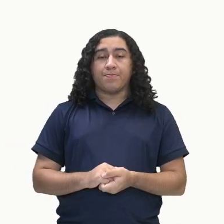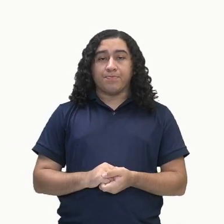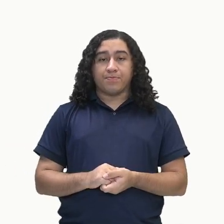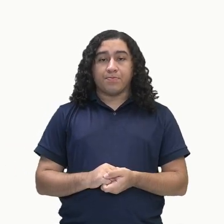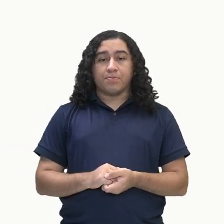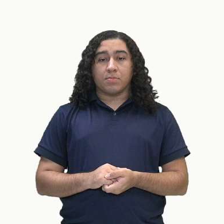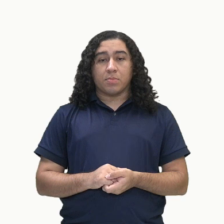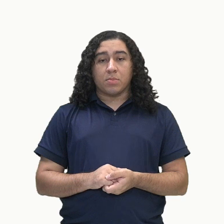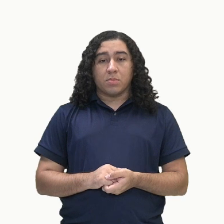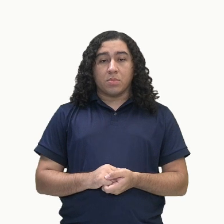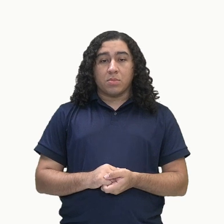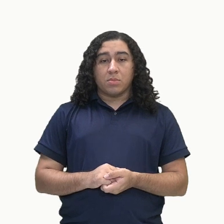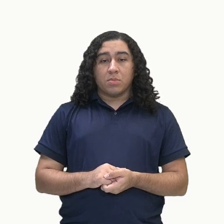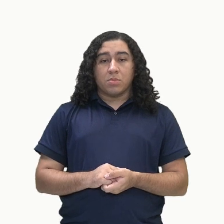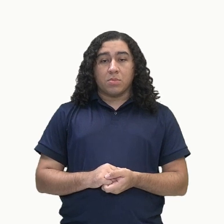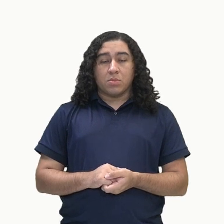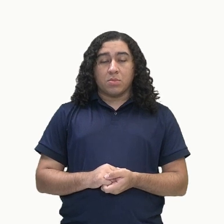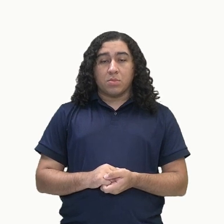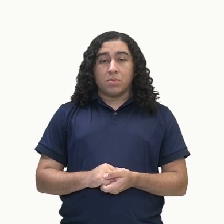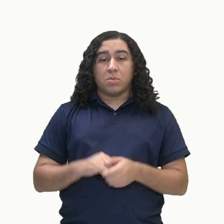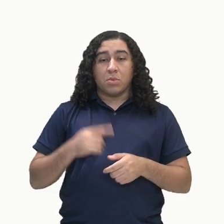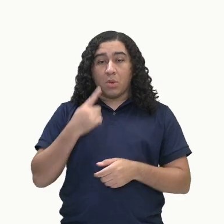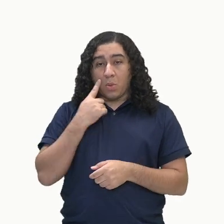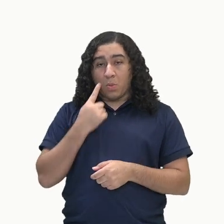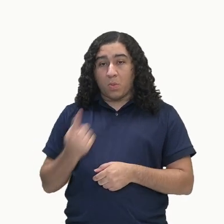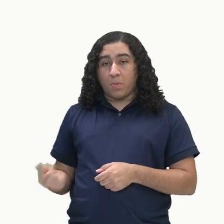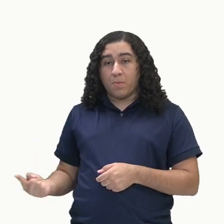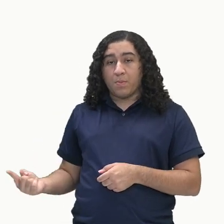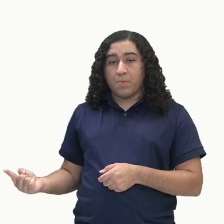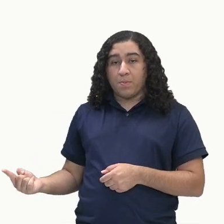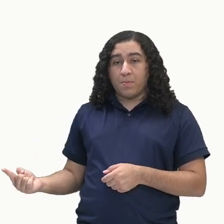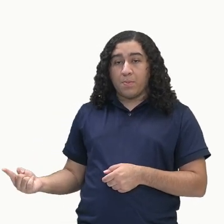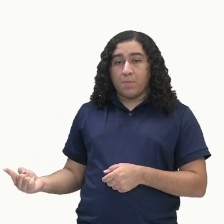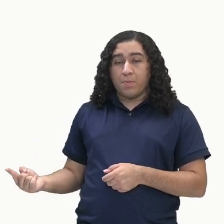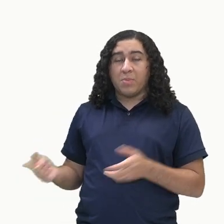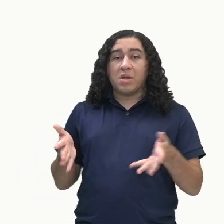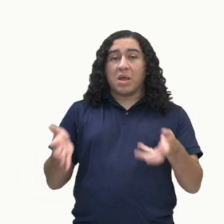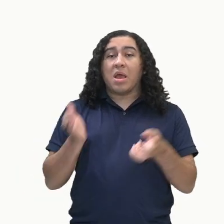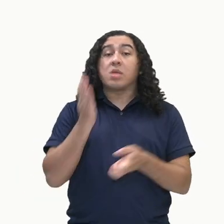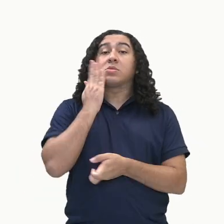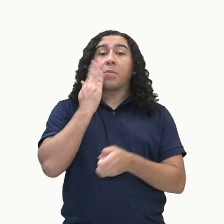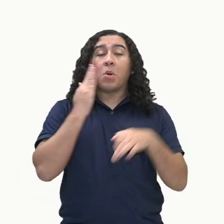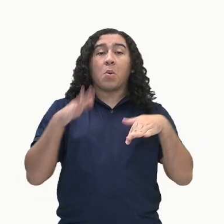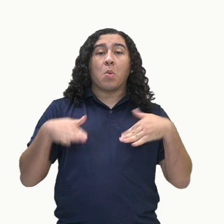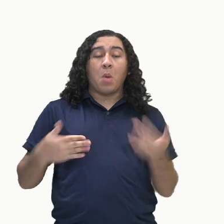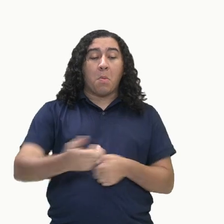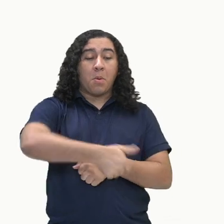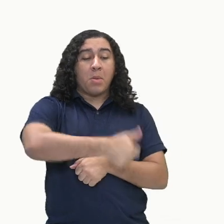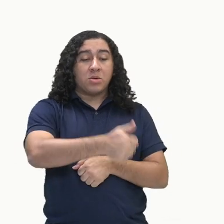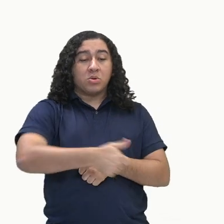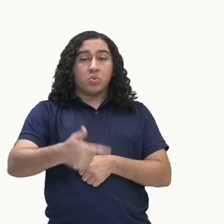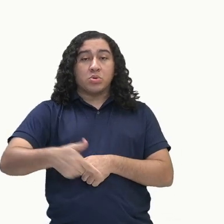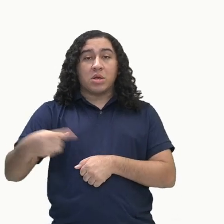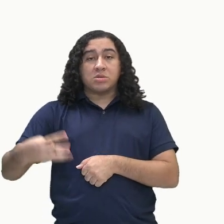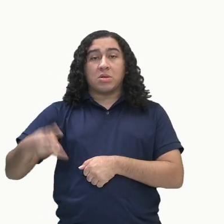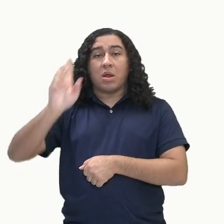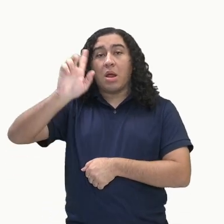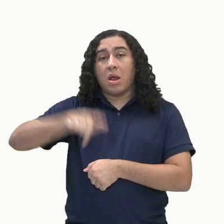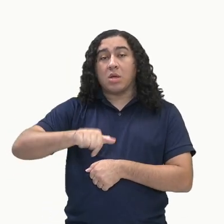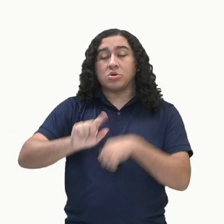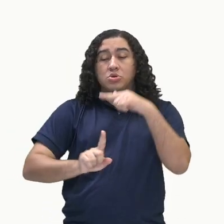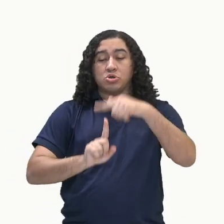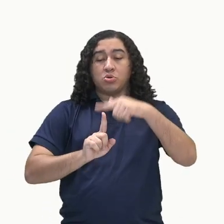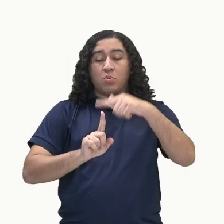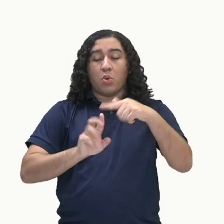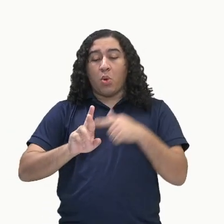um polígono regular? Professor, como é que eu faço para saber que não tem aí dizendo